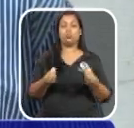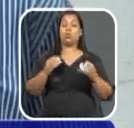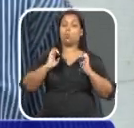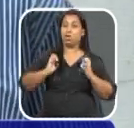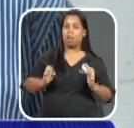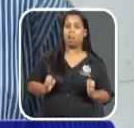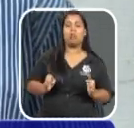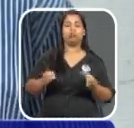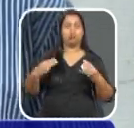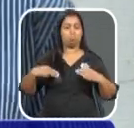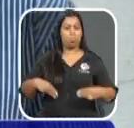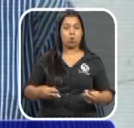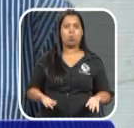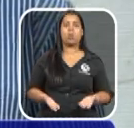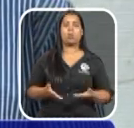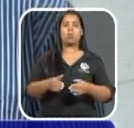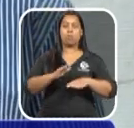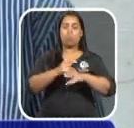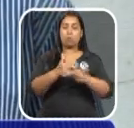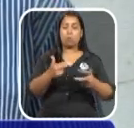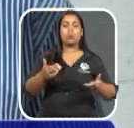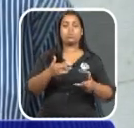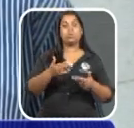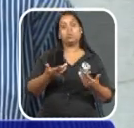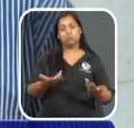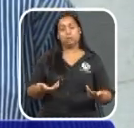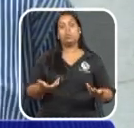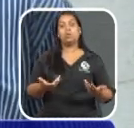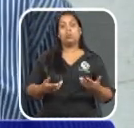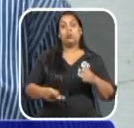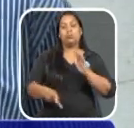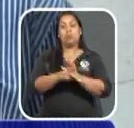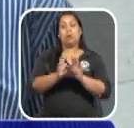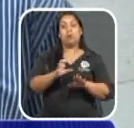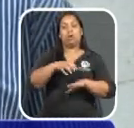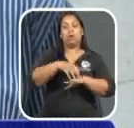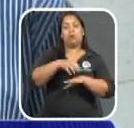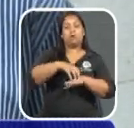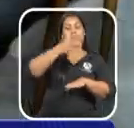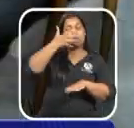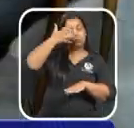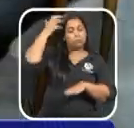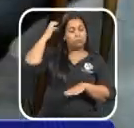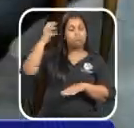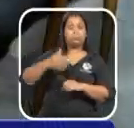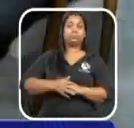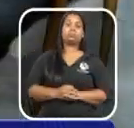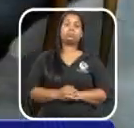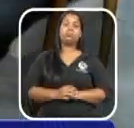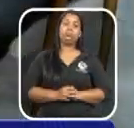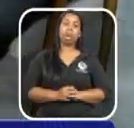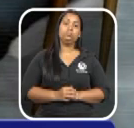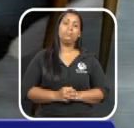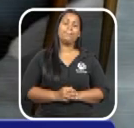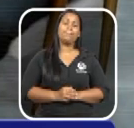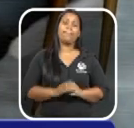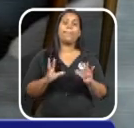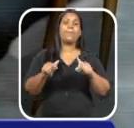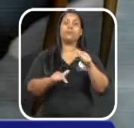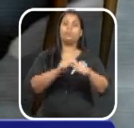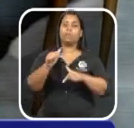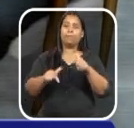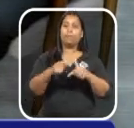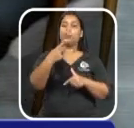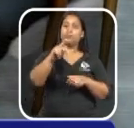de moralidade, princípios esses inerentes ao gabinete vereador Odélio Chaves. E de todo o trabalho que o